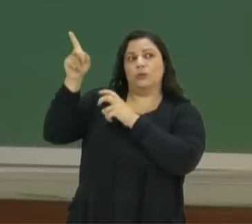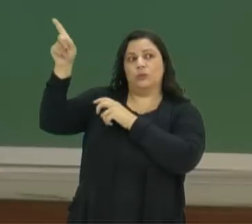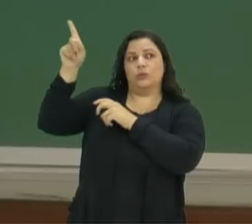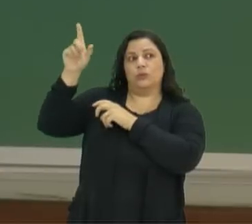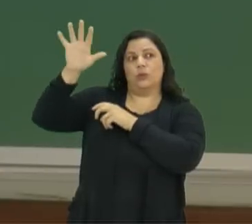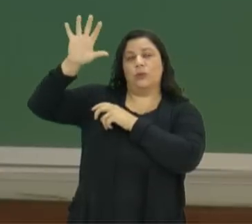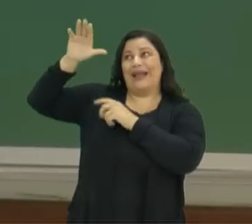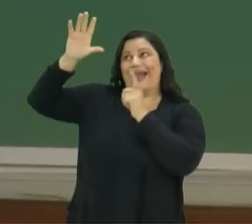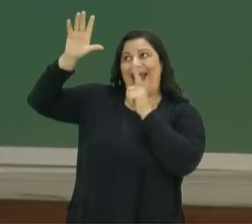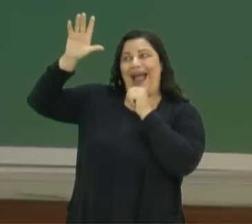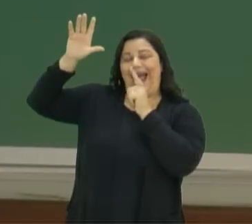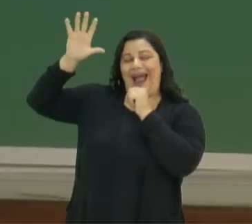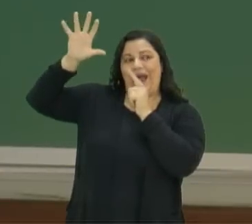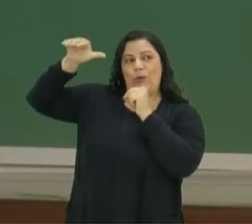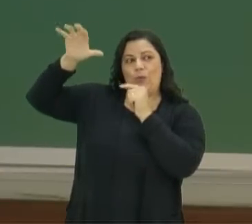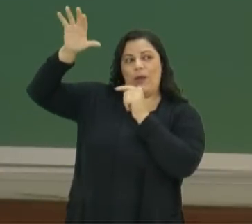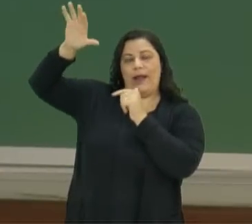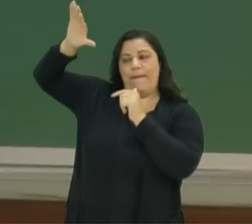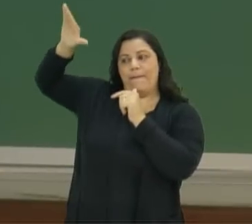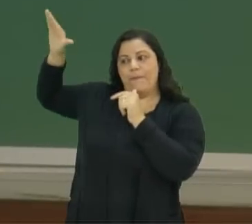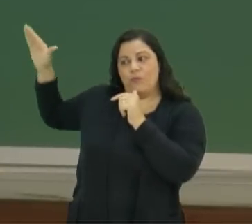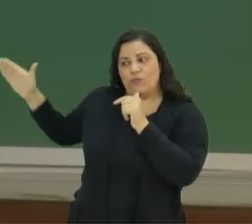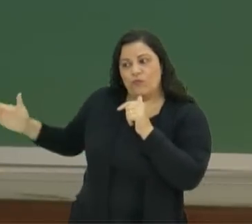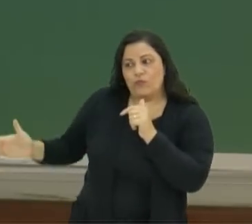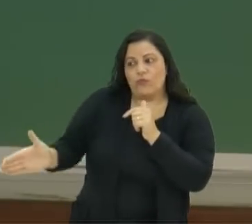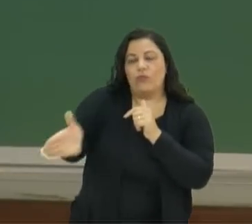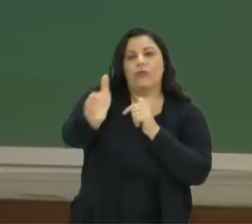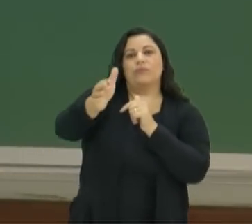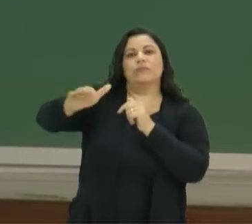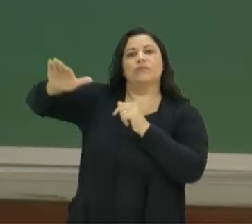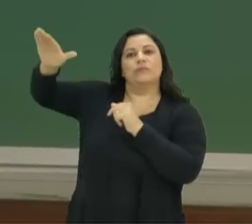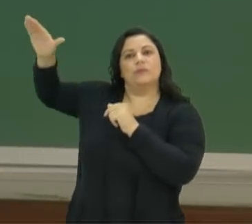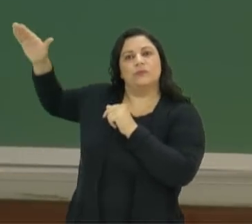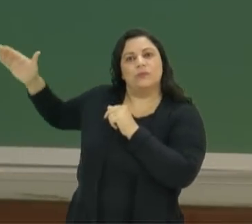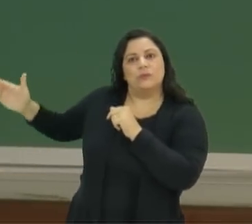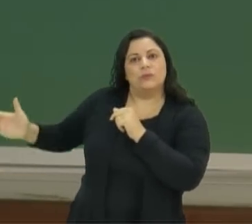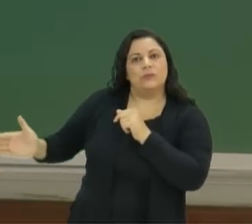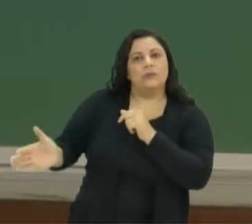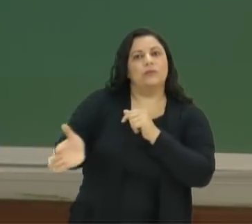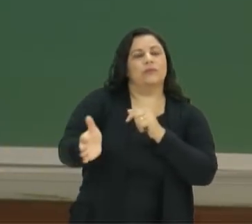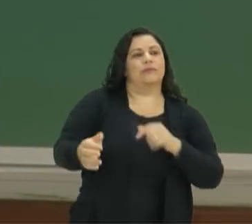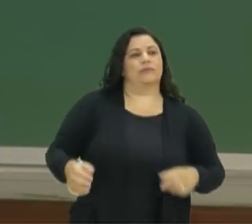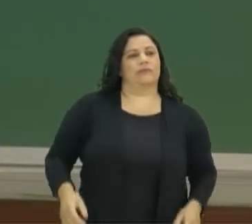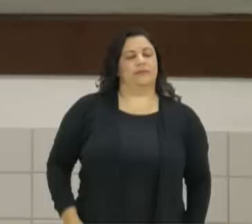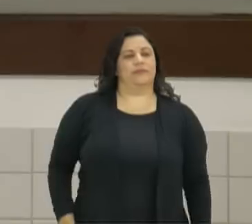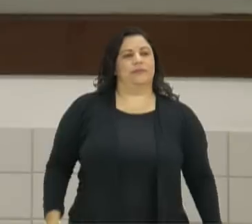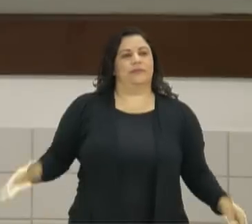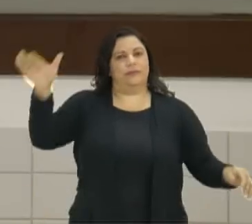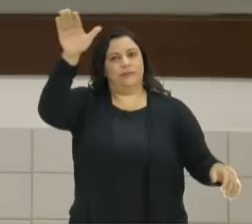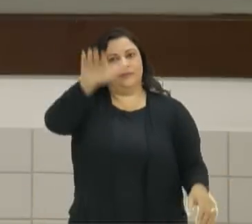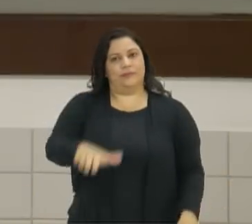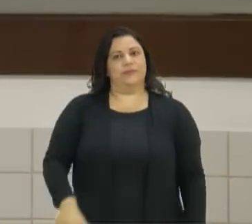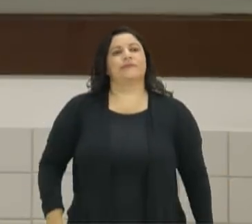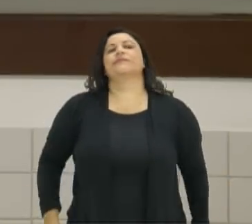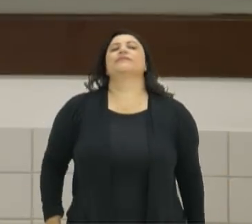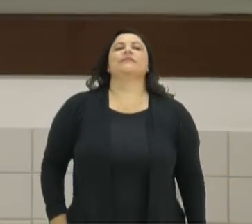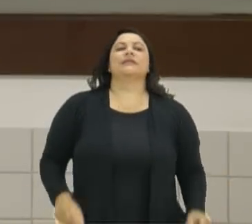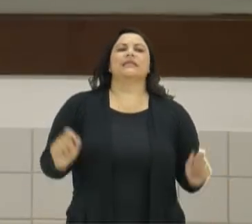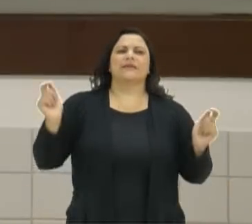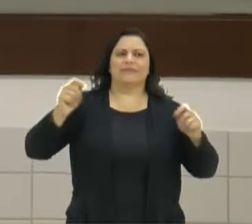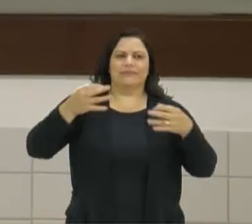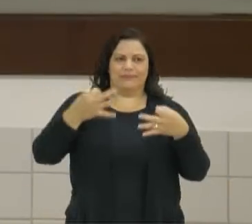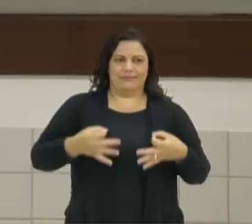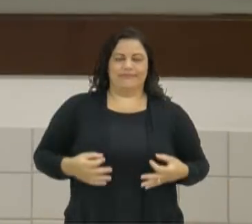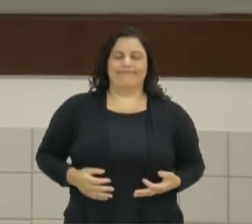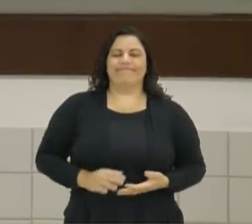que está aqui na frente, puxando e empurrando lá para o meu pé, certo? Continuando